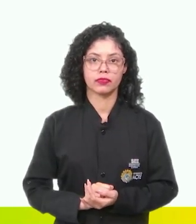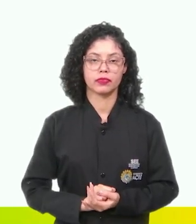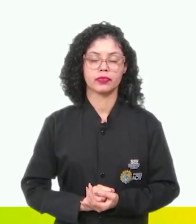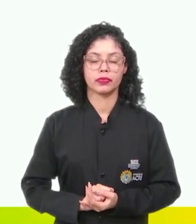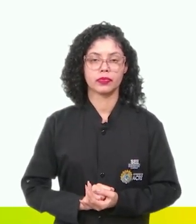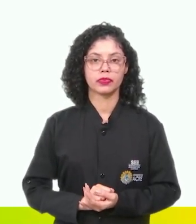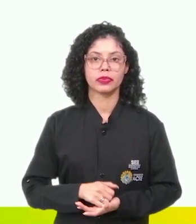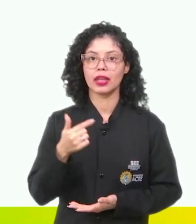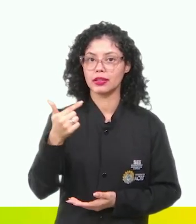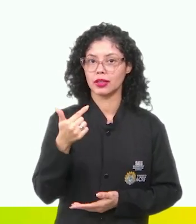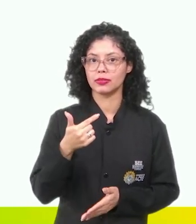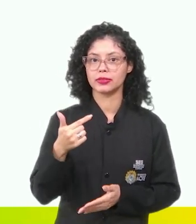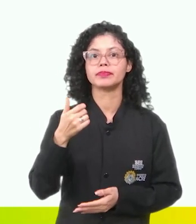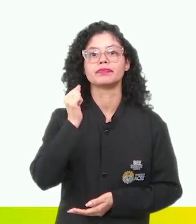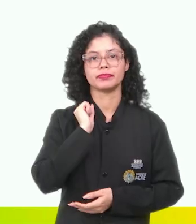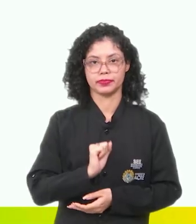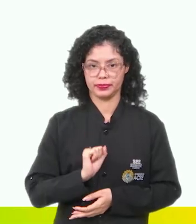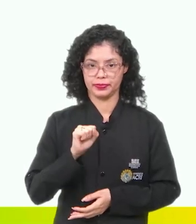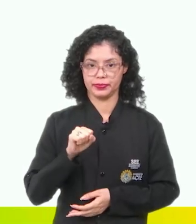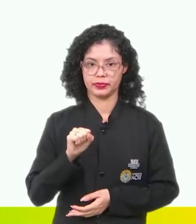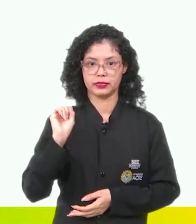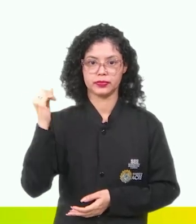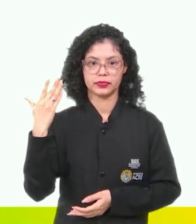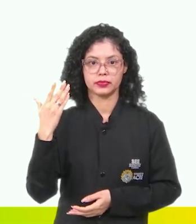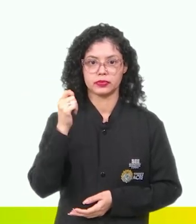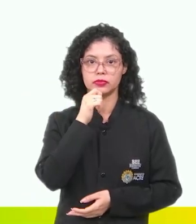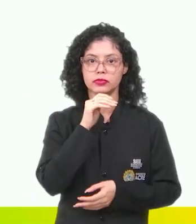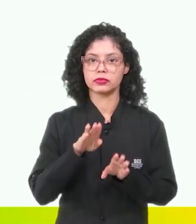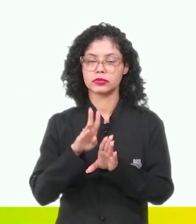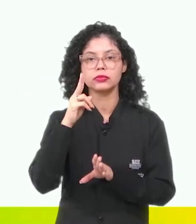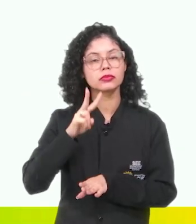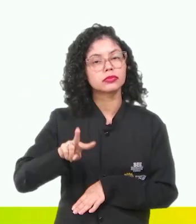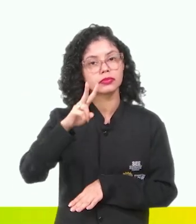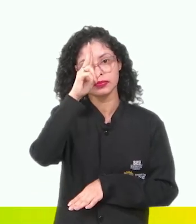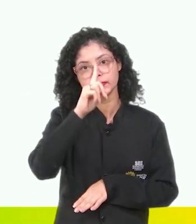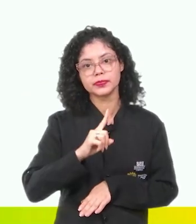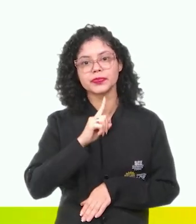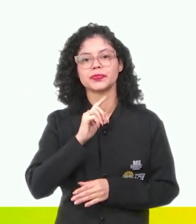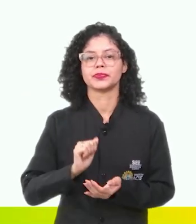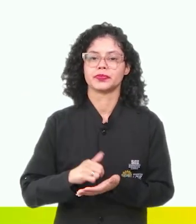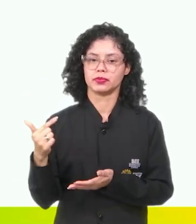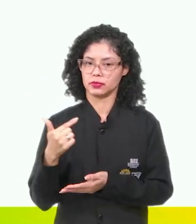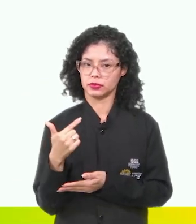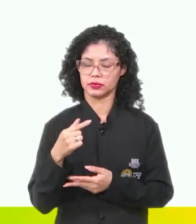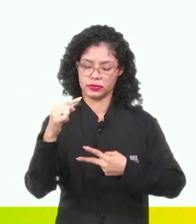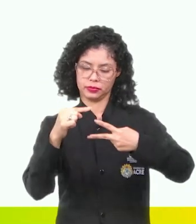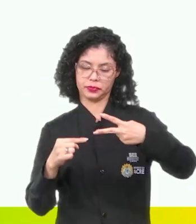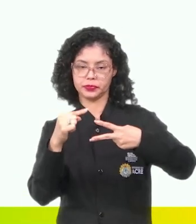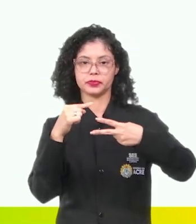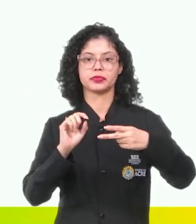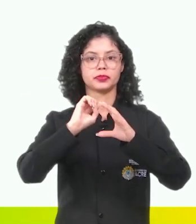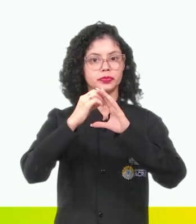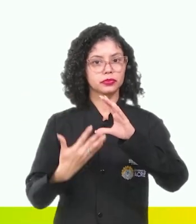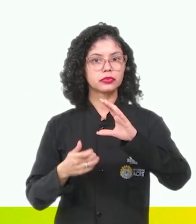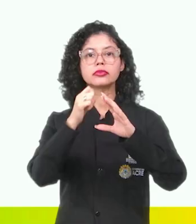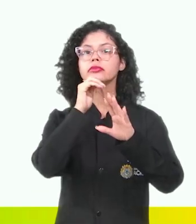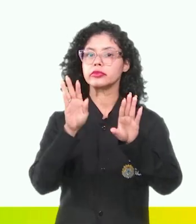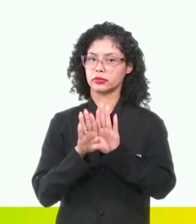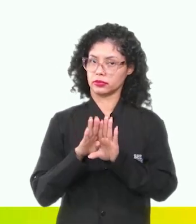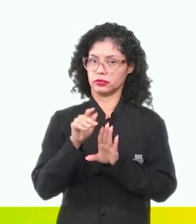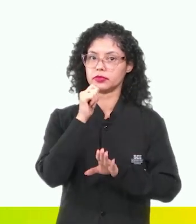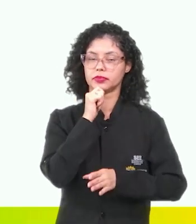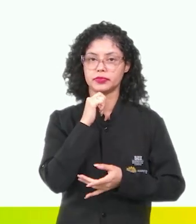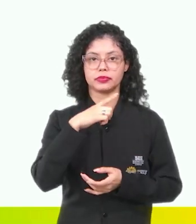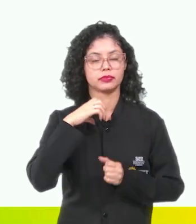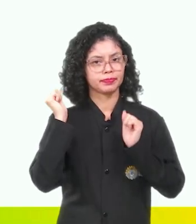a segunda lei é válida. Tá ok? Tá vendo aí na imagem, dois cromossomos, cada característica aí,